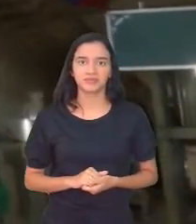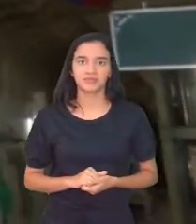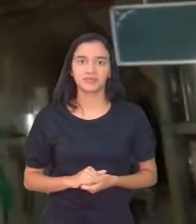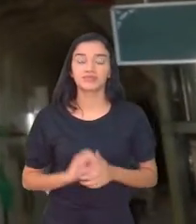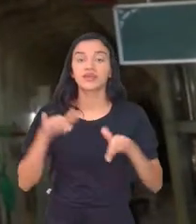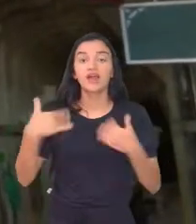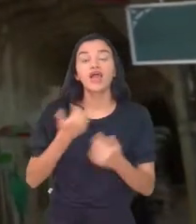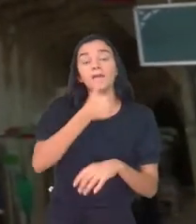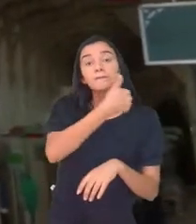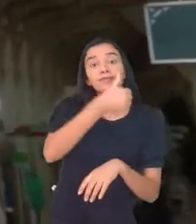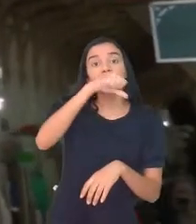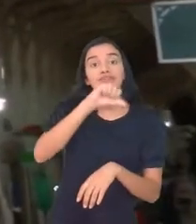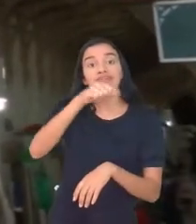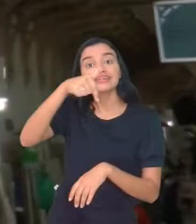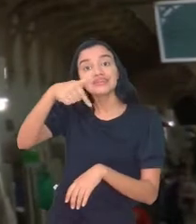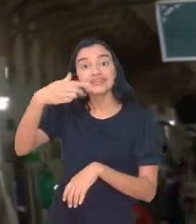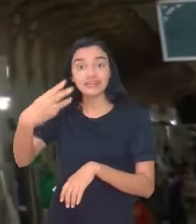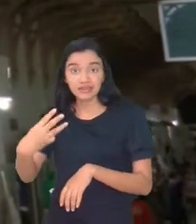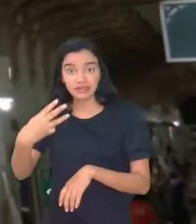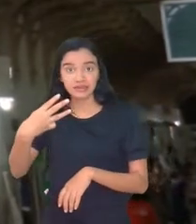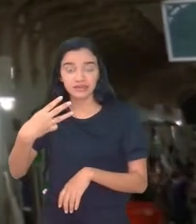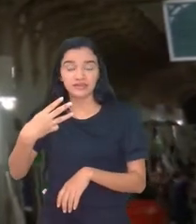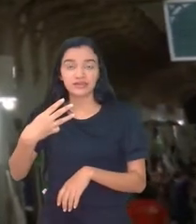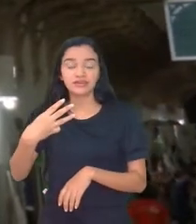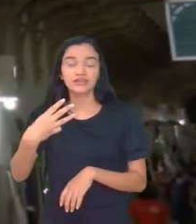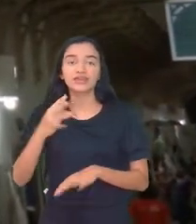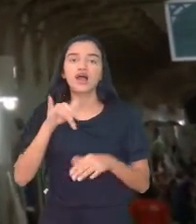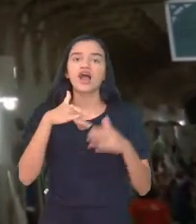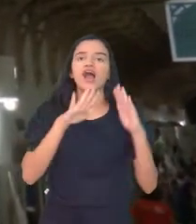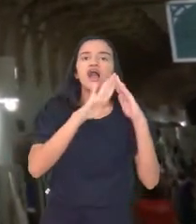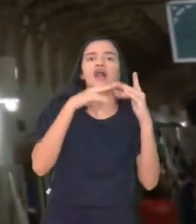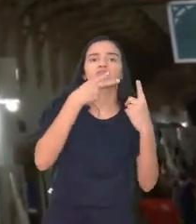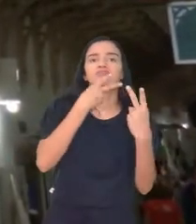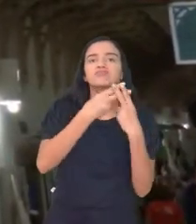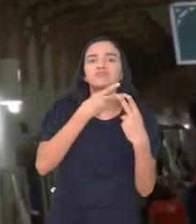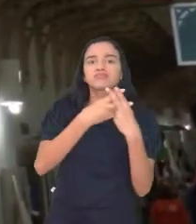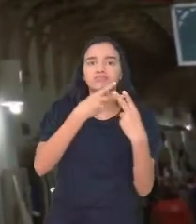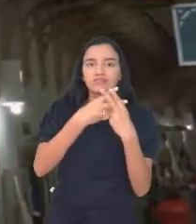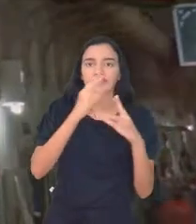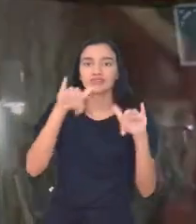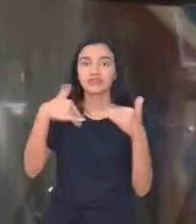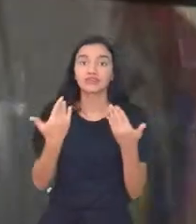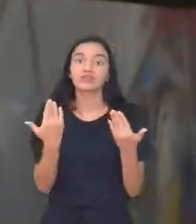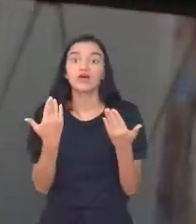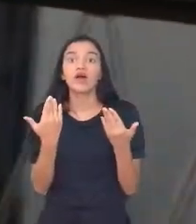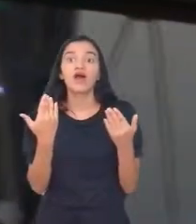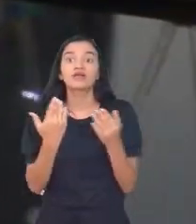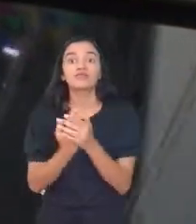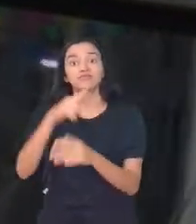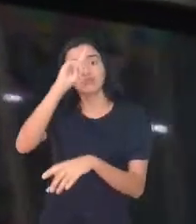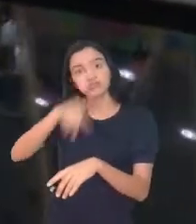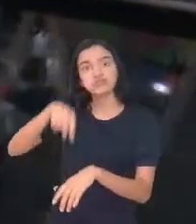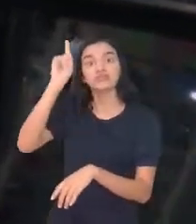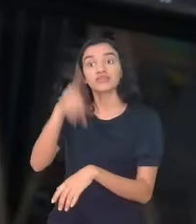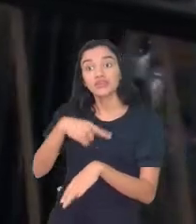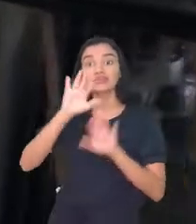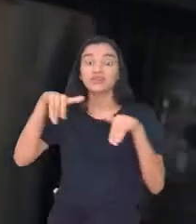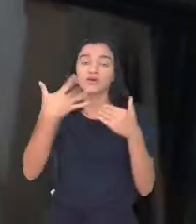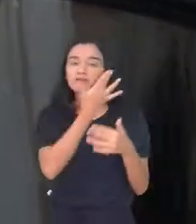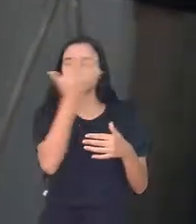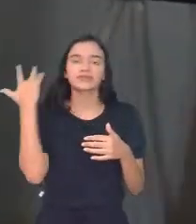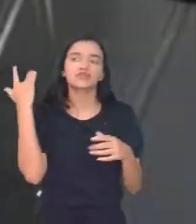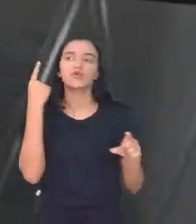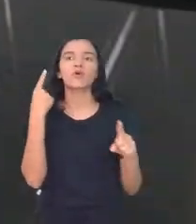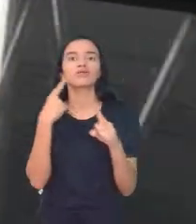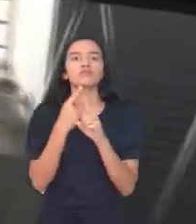Em 1973, a Casa de Detenção ela foi desativada e os presos que